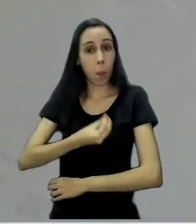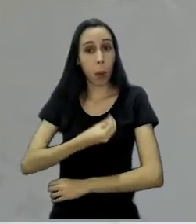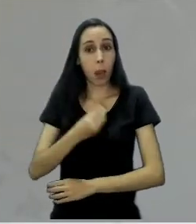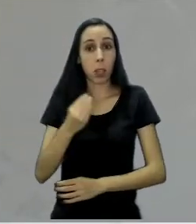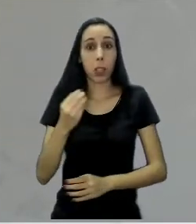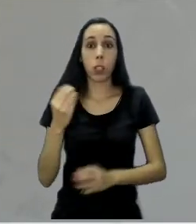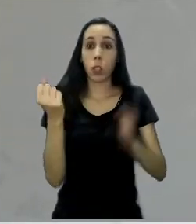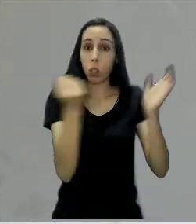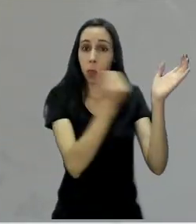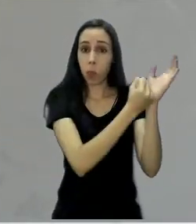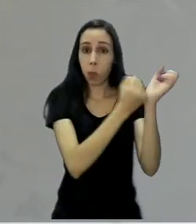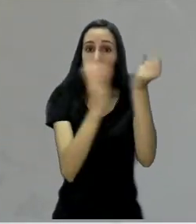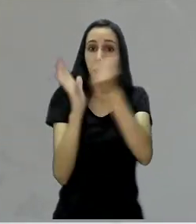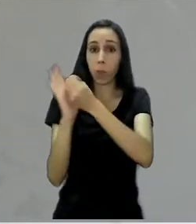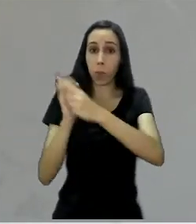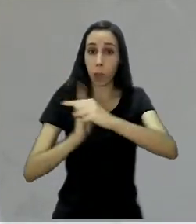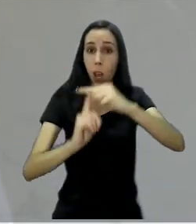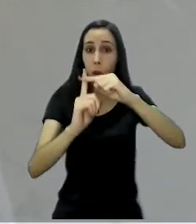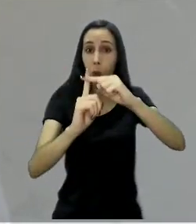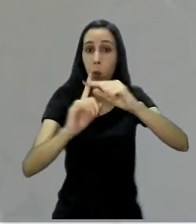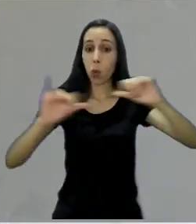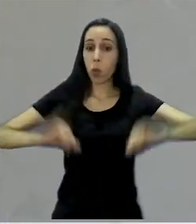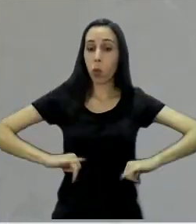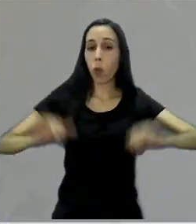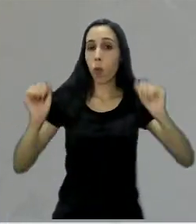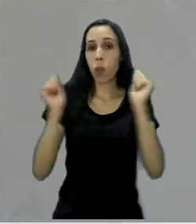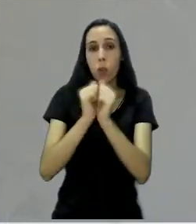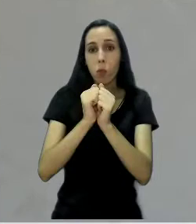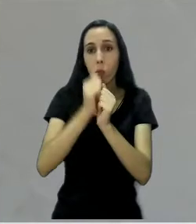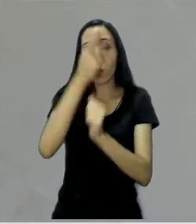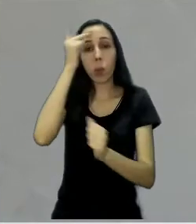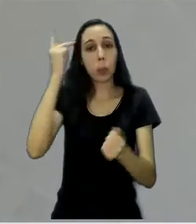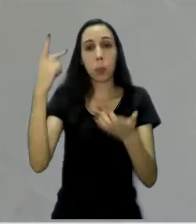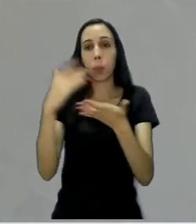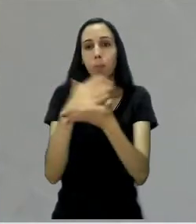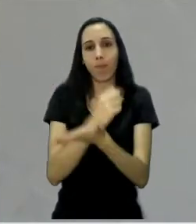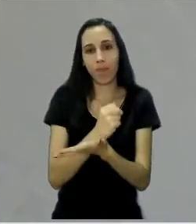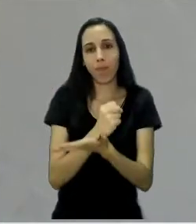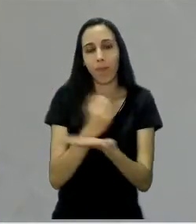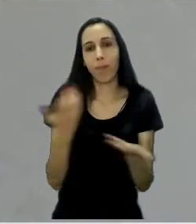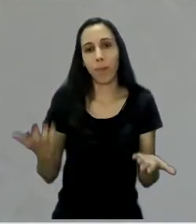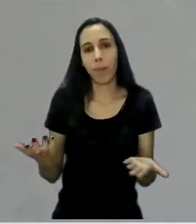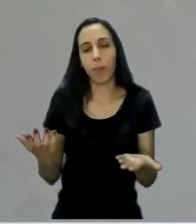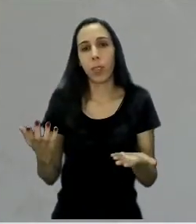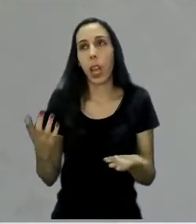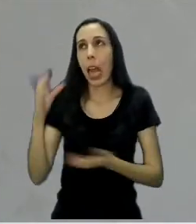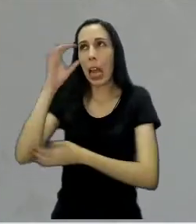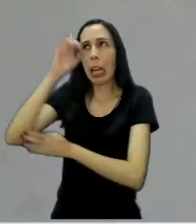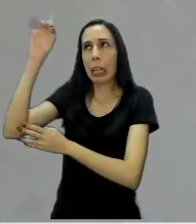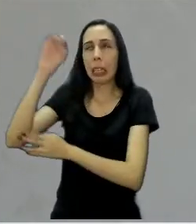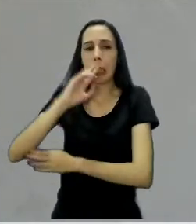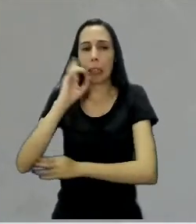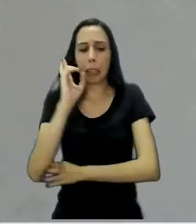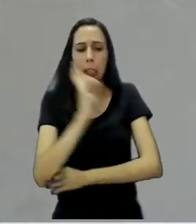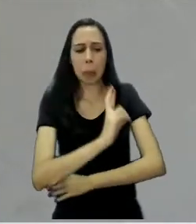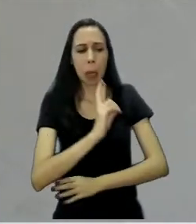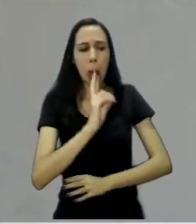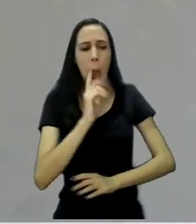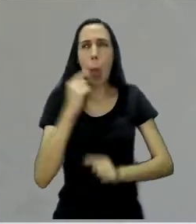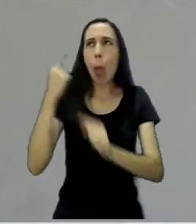na cruz, sofrendo junto com aqueles que sofrem. Deus não vai responder a